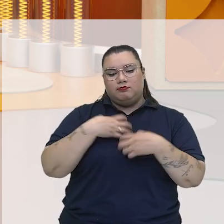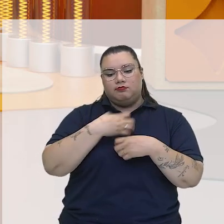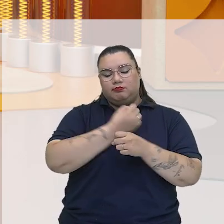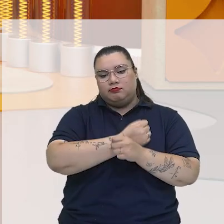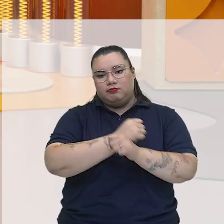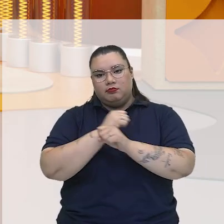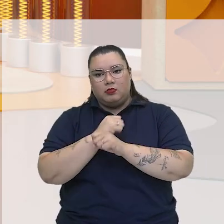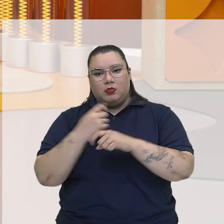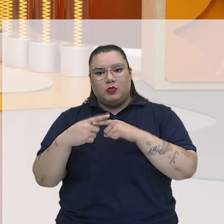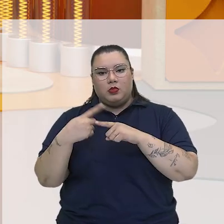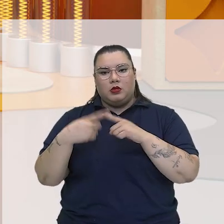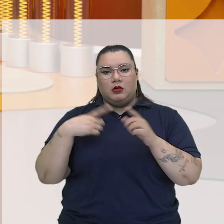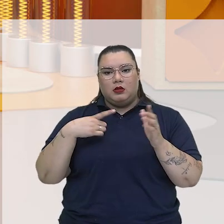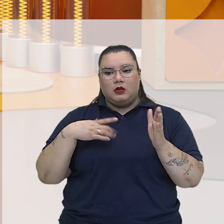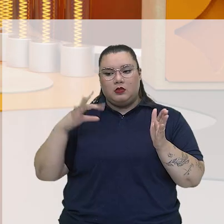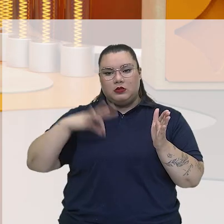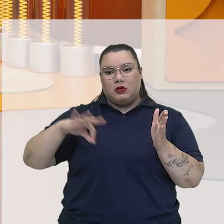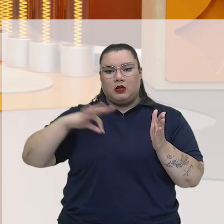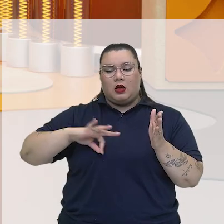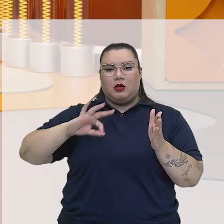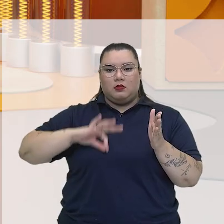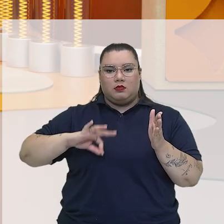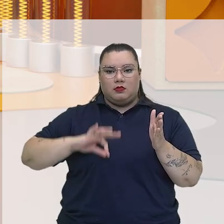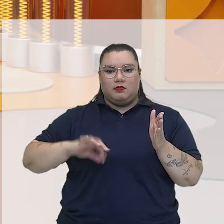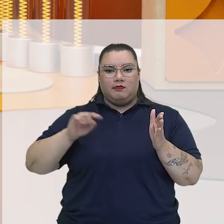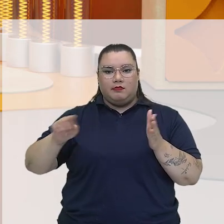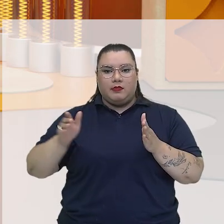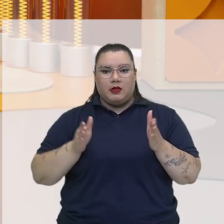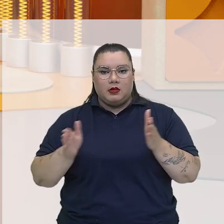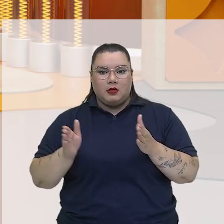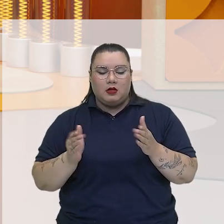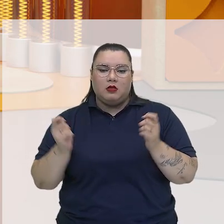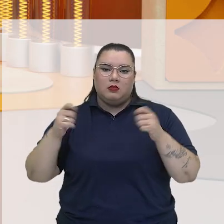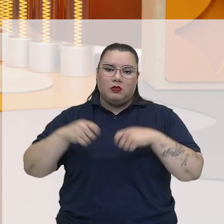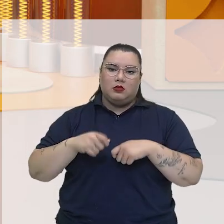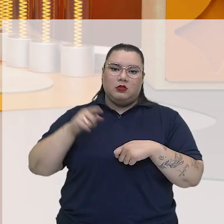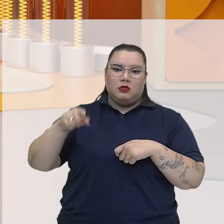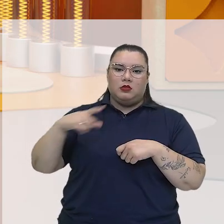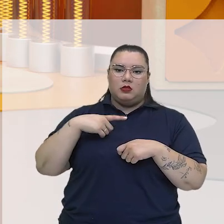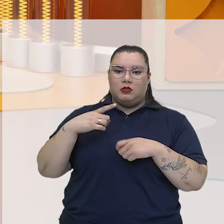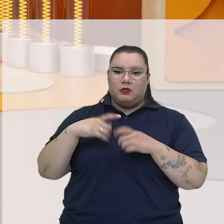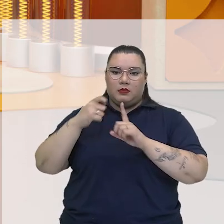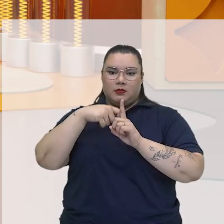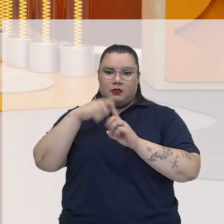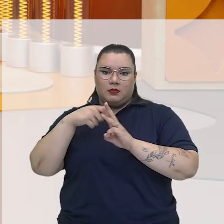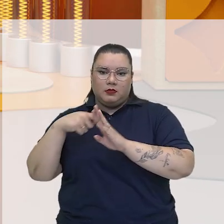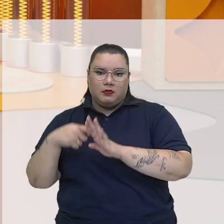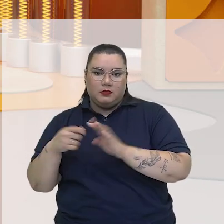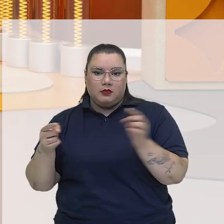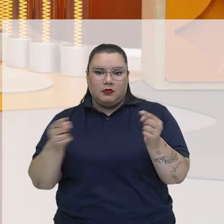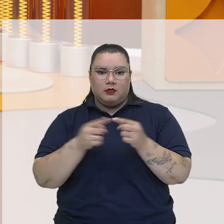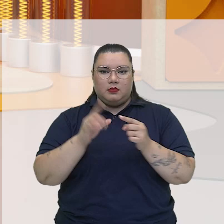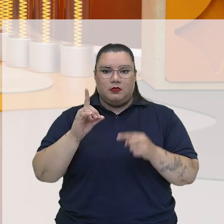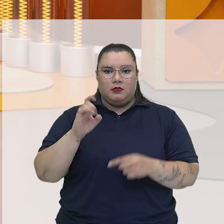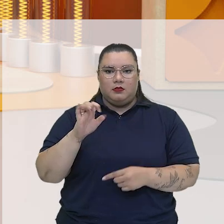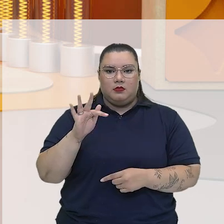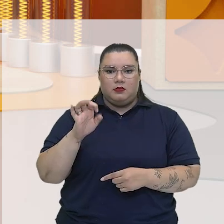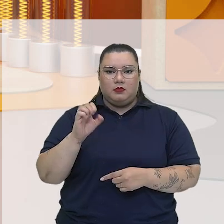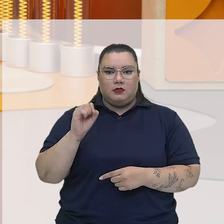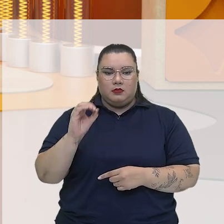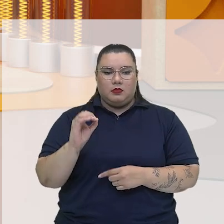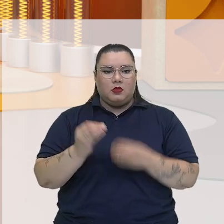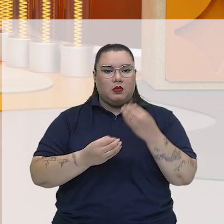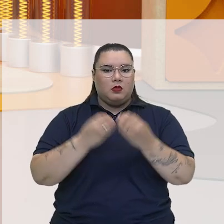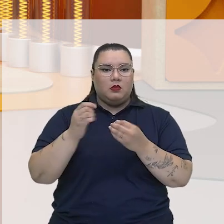porque eles passam a ter, então, uma renda. E essa renda possibilita que ele passe os meses do defeso. E como é que